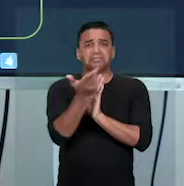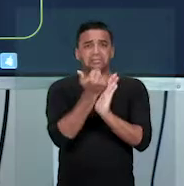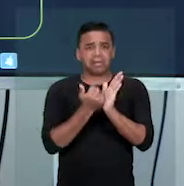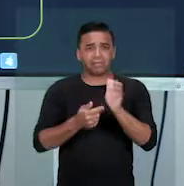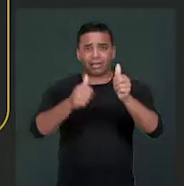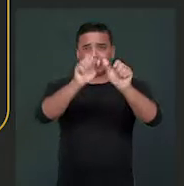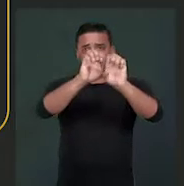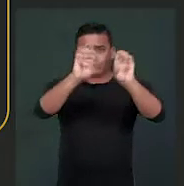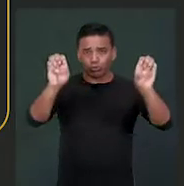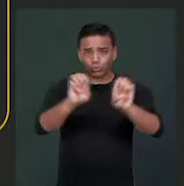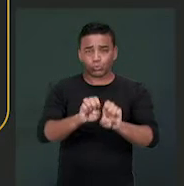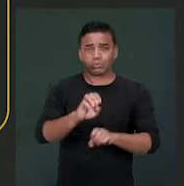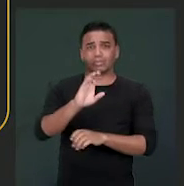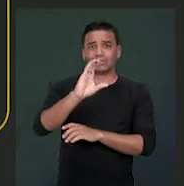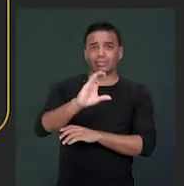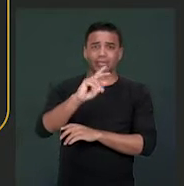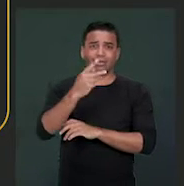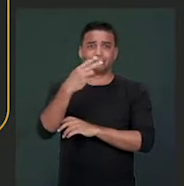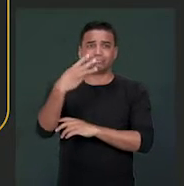seria CH3,